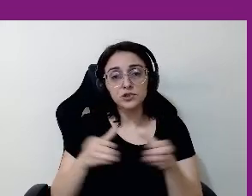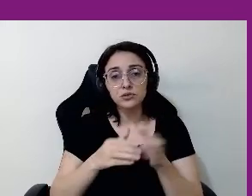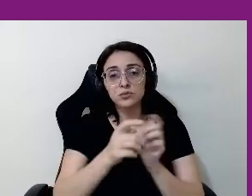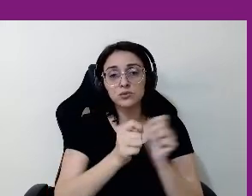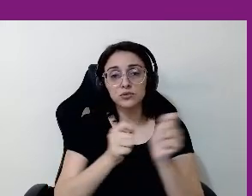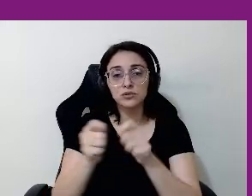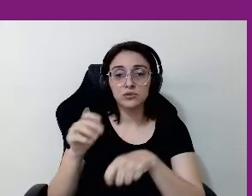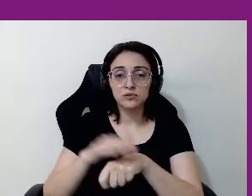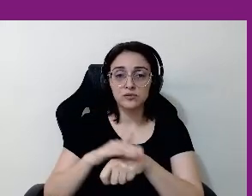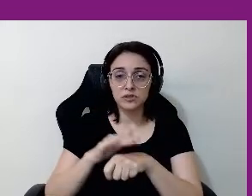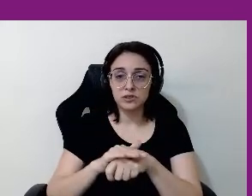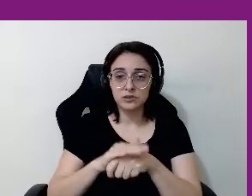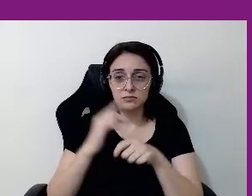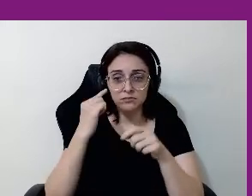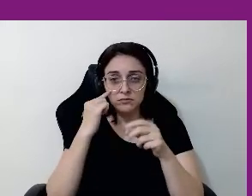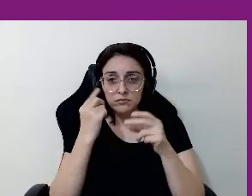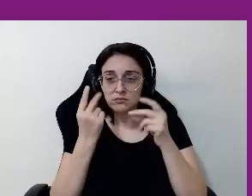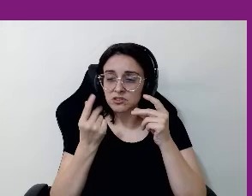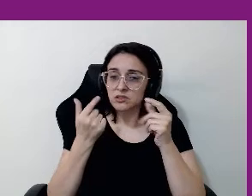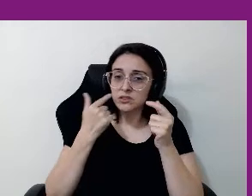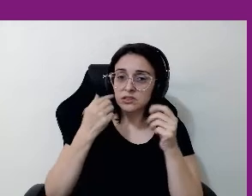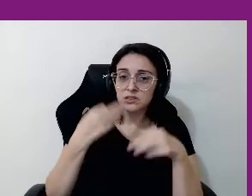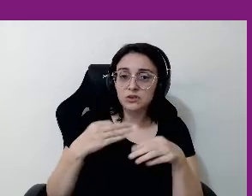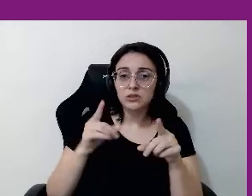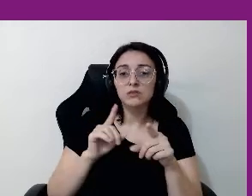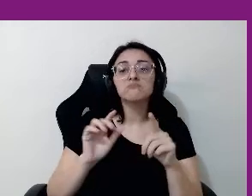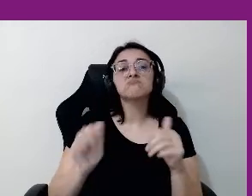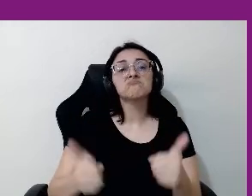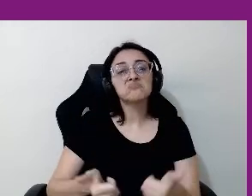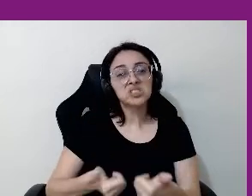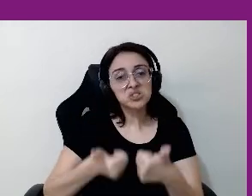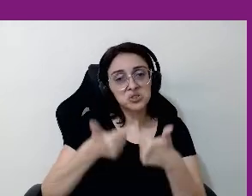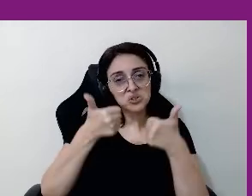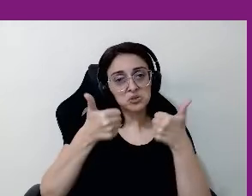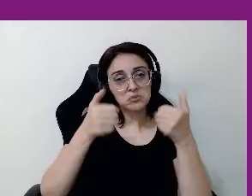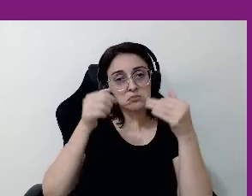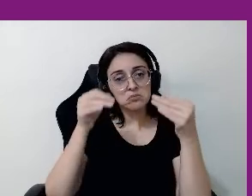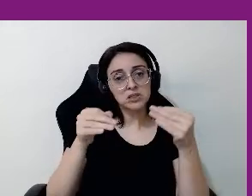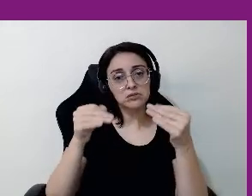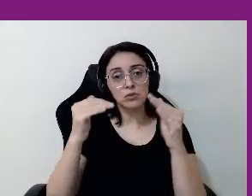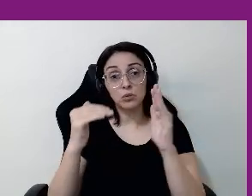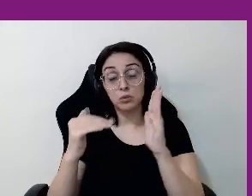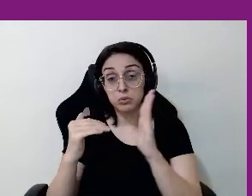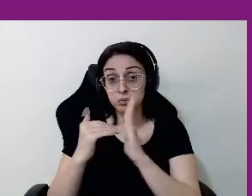controle para fazer o matching, né? E eles viram que com